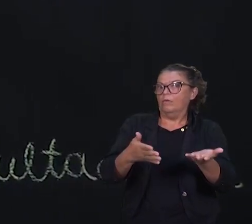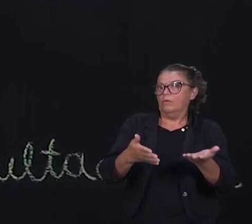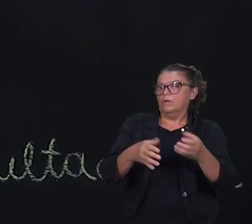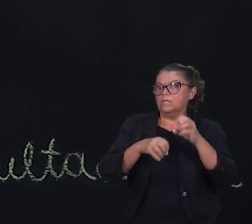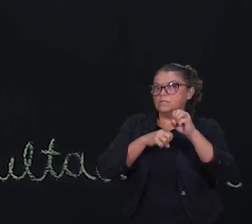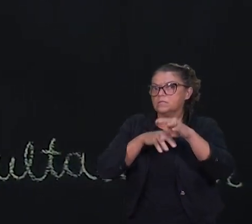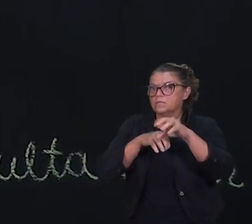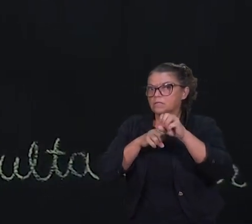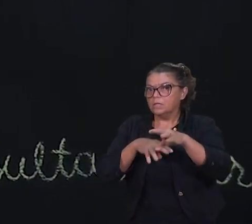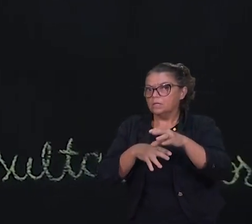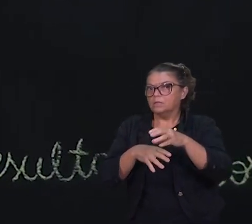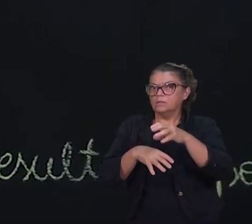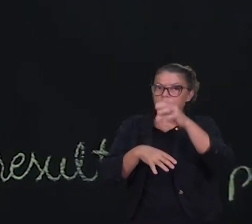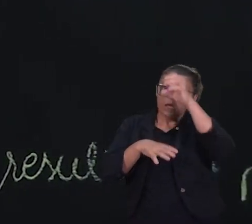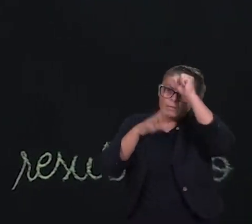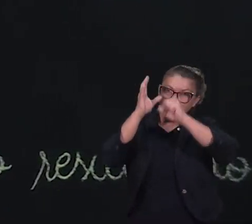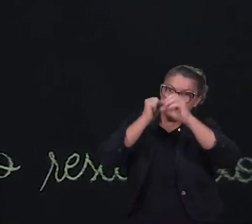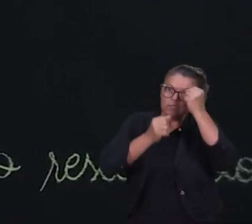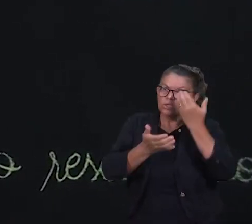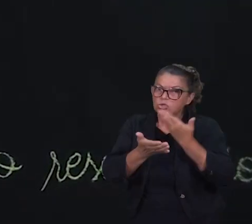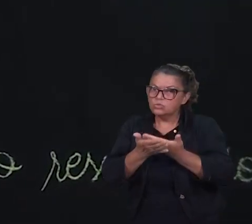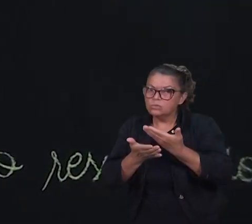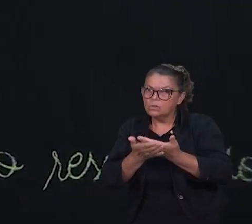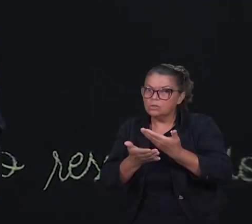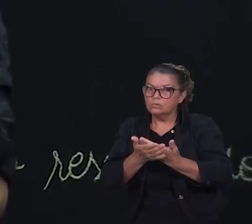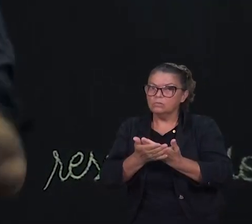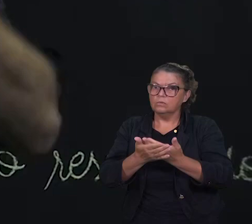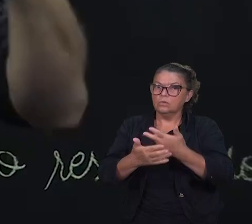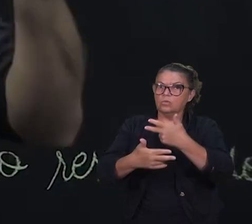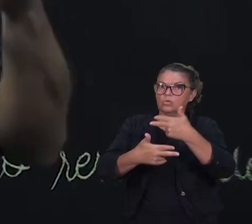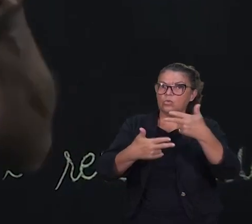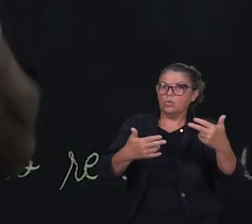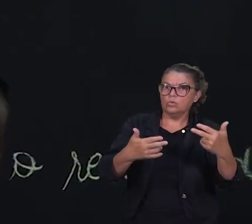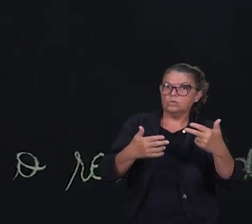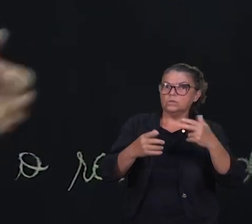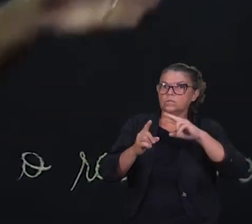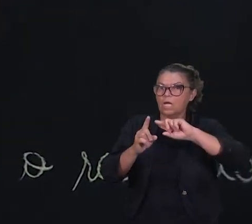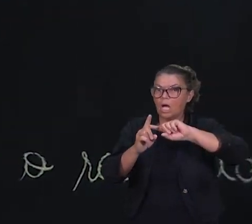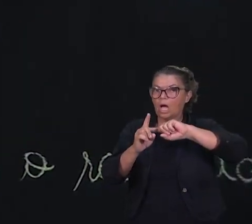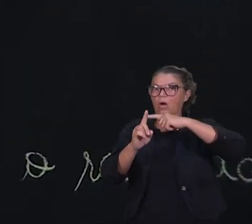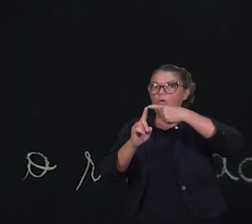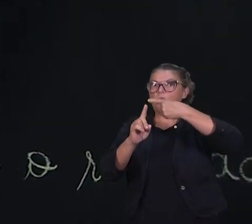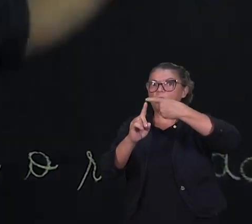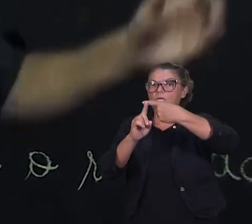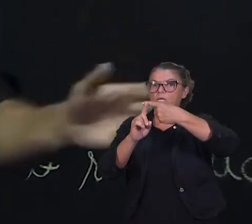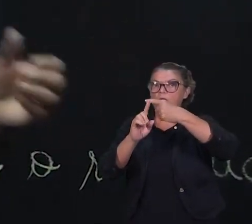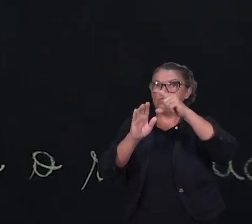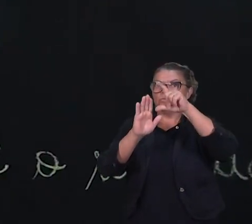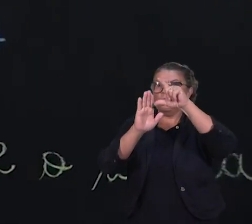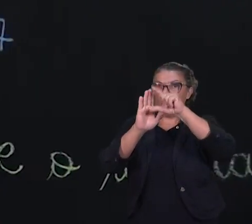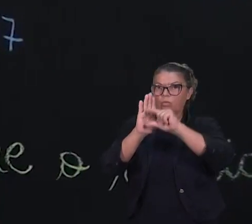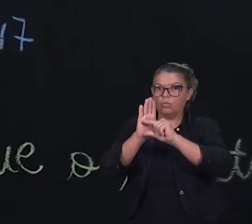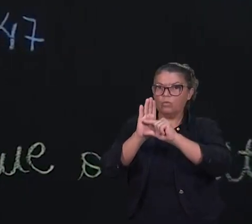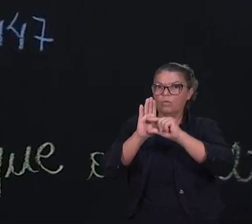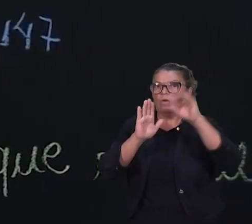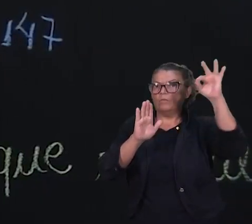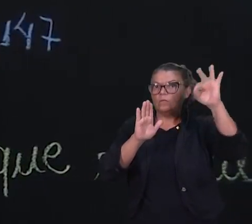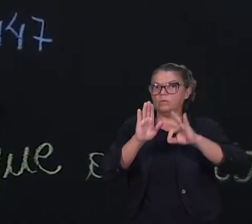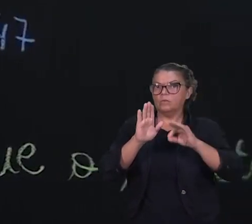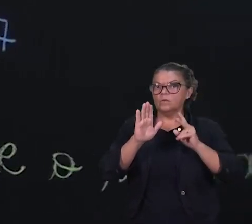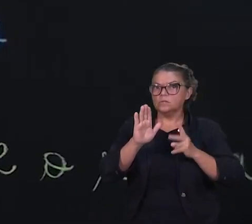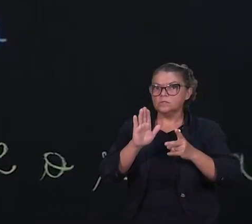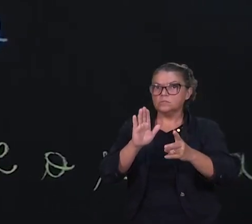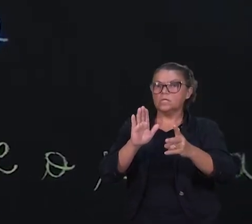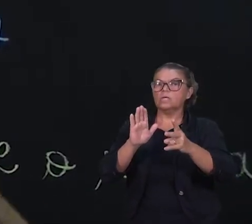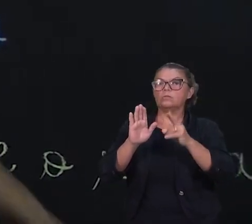elementos, onde elas vão representar aumento ou acréscimo no caso, né? Ou redução percentual,